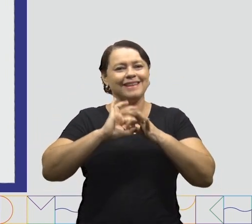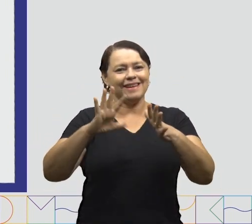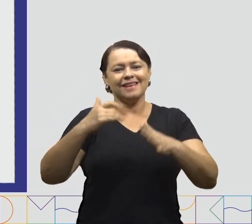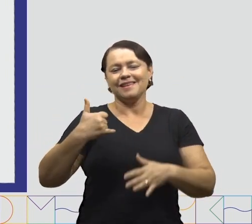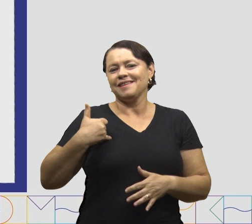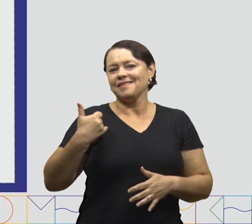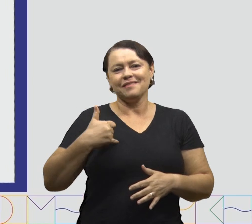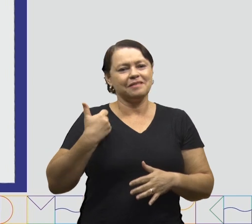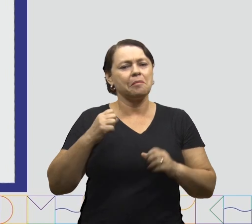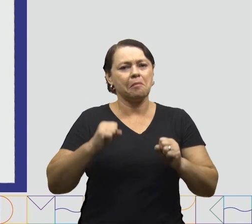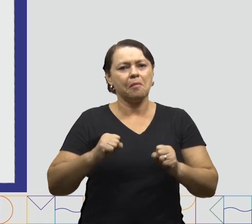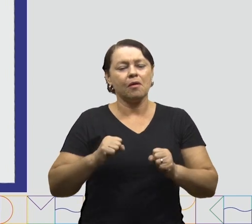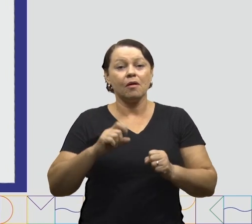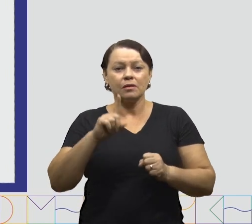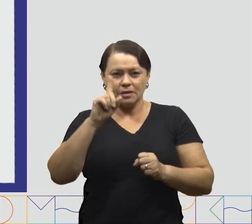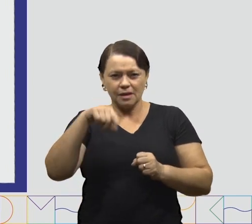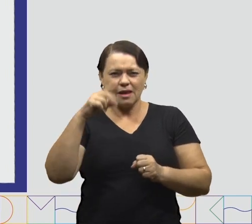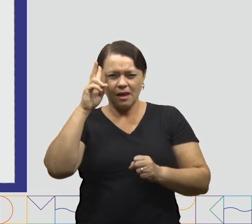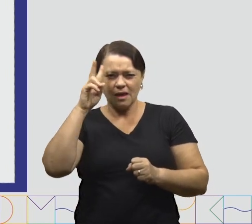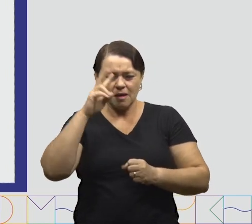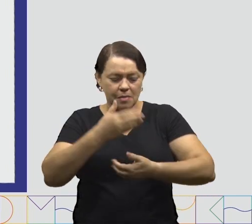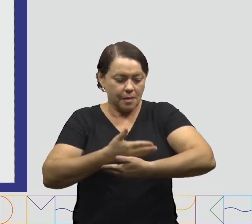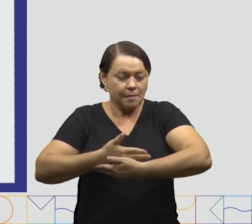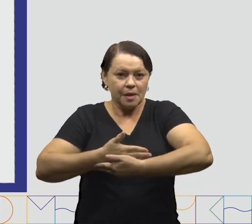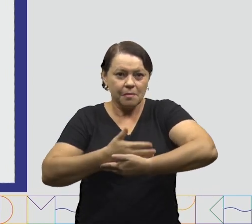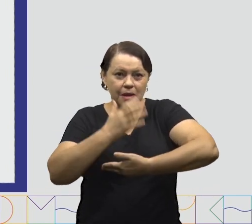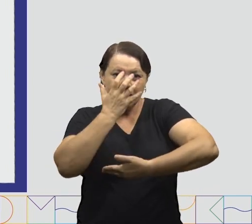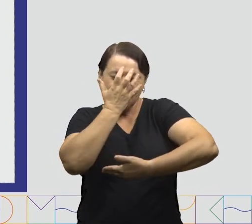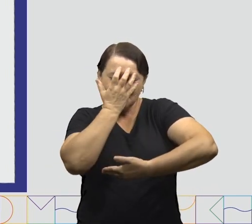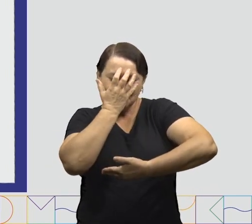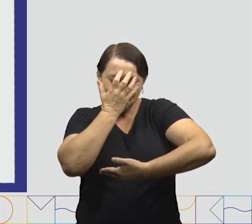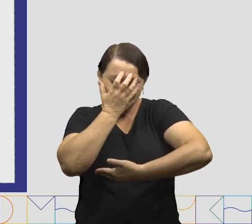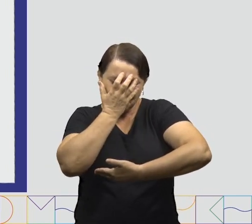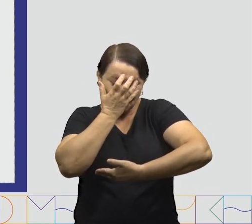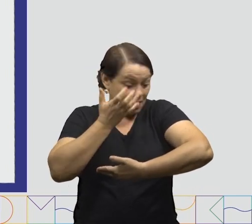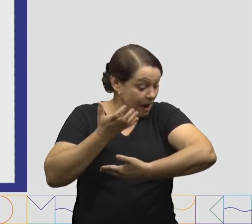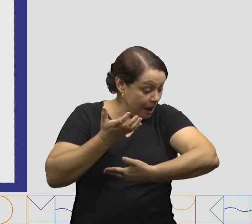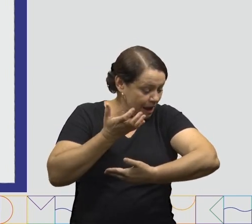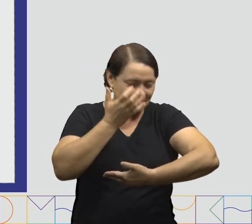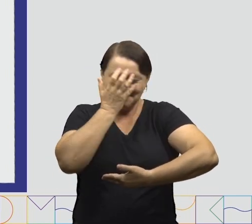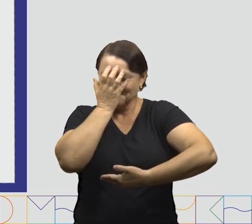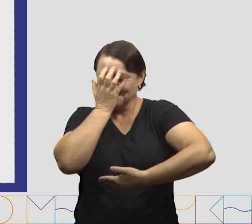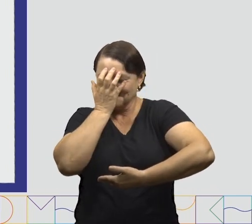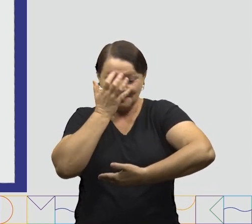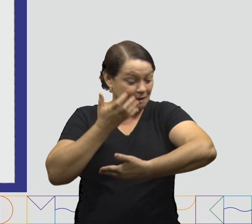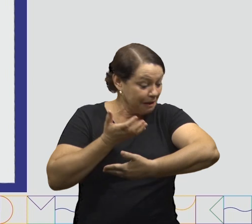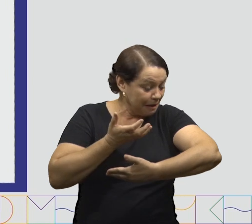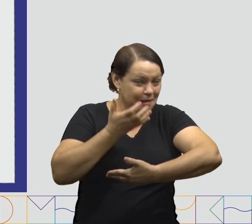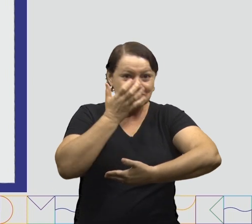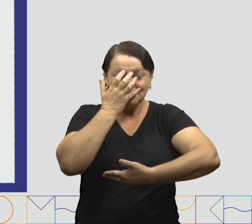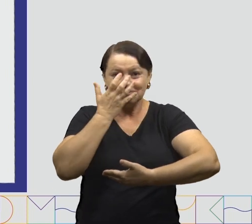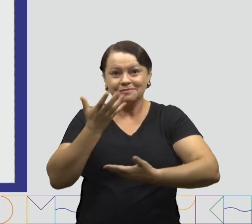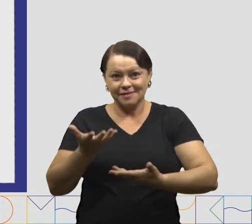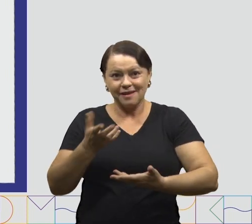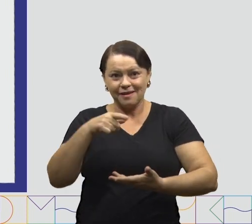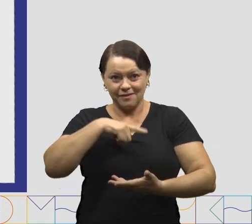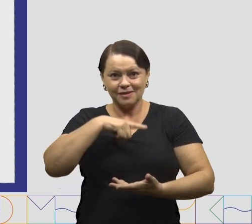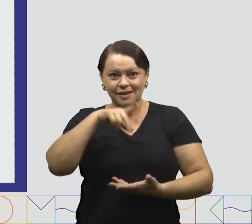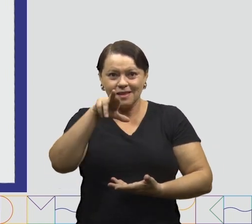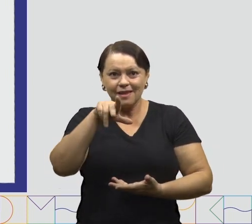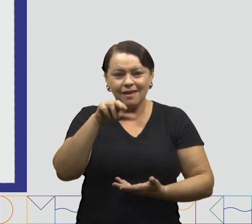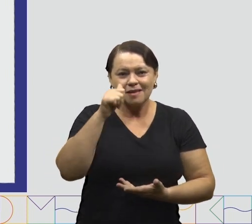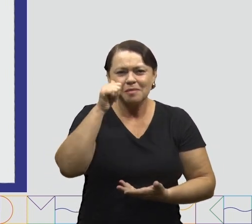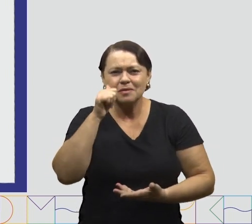Todas as idades. Desde bebê a gente costuma brincar de esconde-esconde, mas em cada faixa etária a gente vai adaptando. Você tem irmãozinho